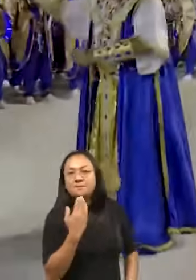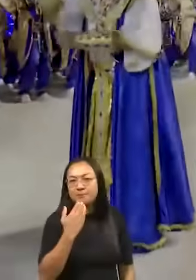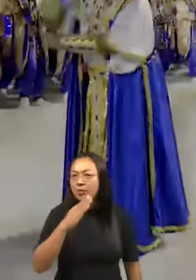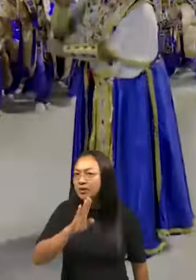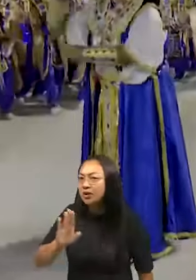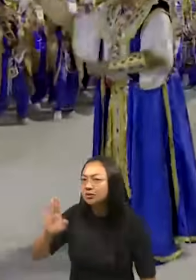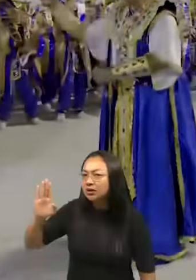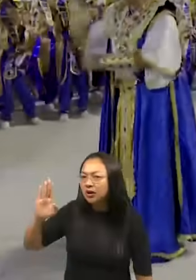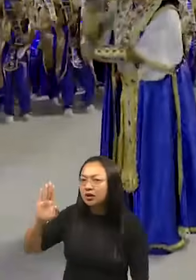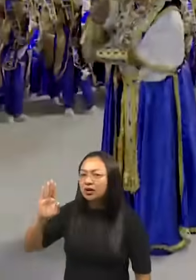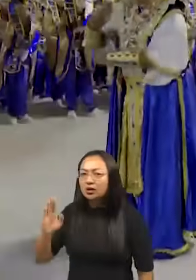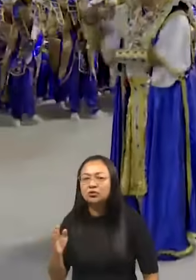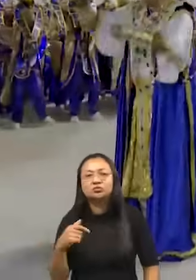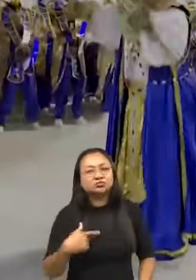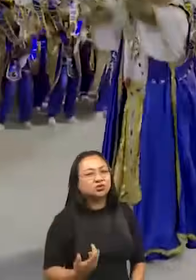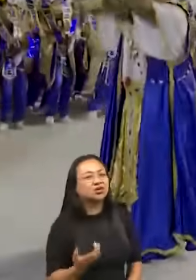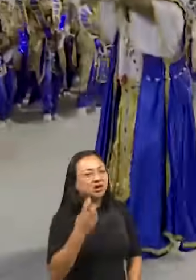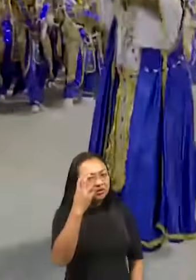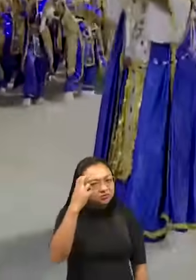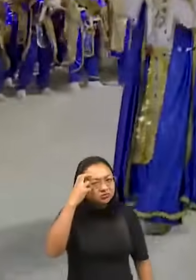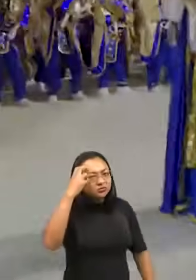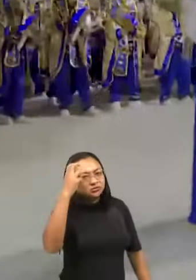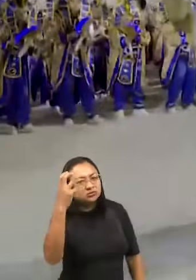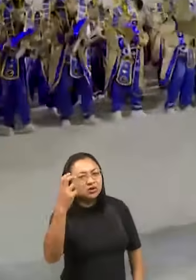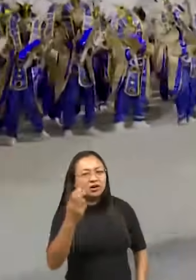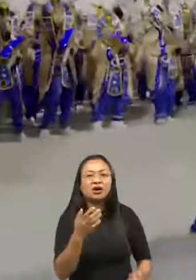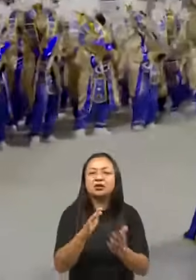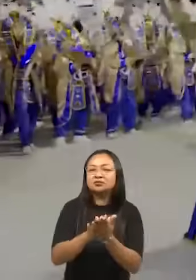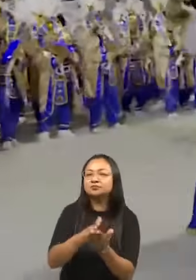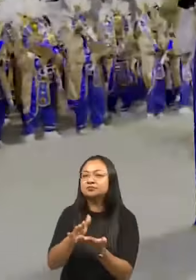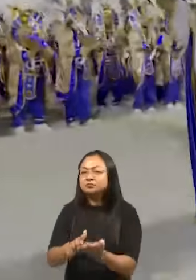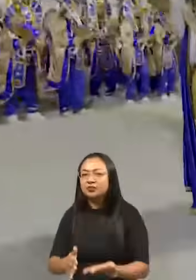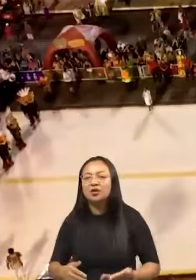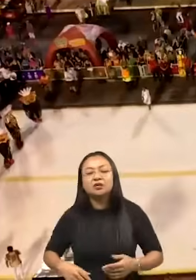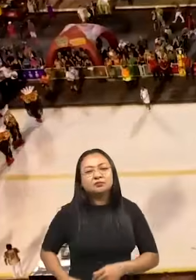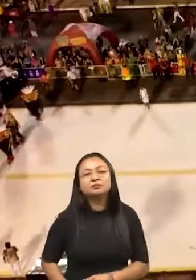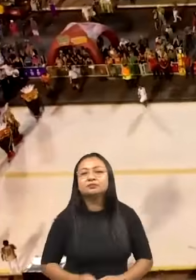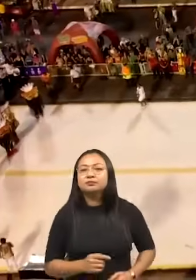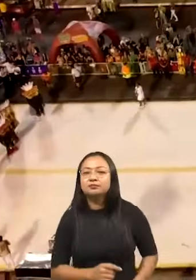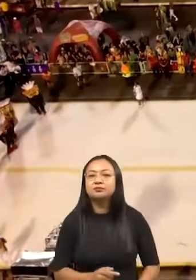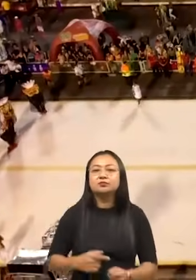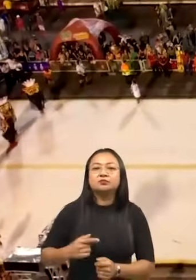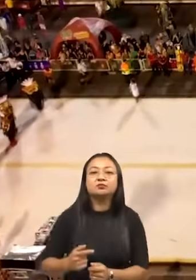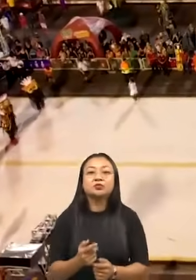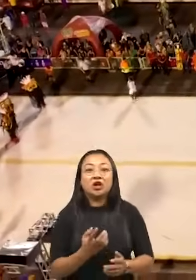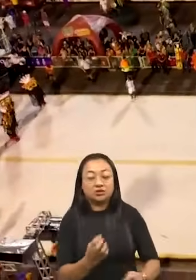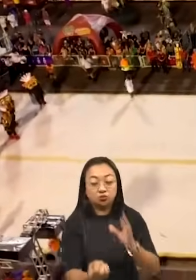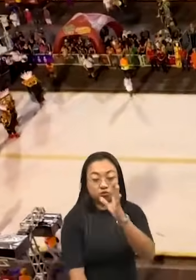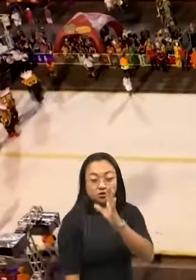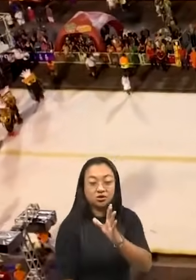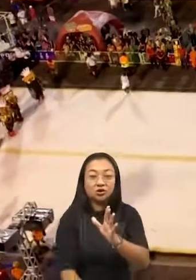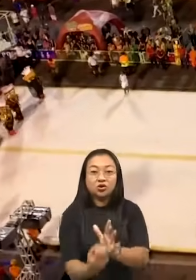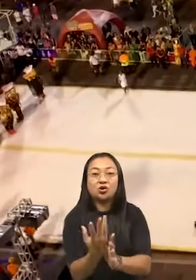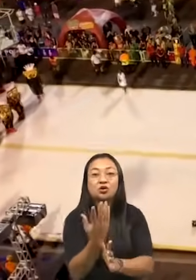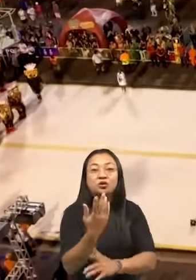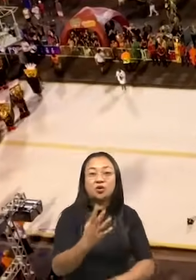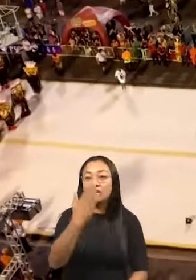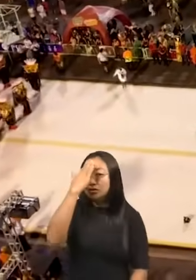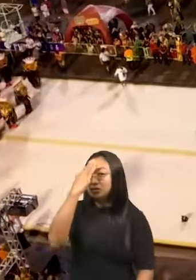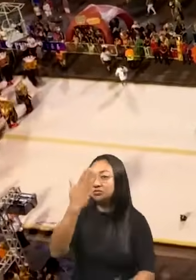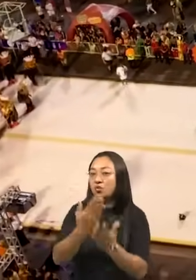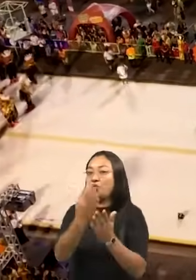Prometeu. Que show, bateria! Que show, bateria! Que show, bateria! Então surgiu a